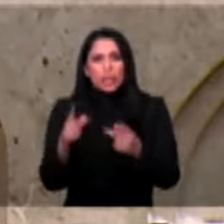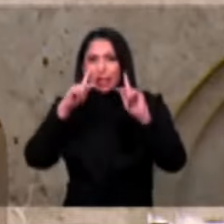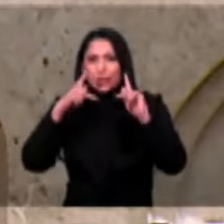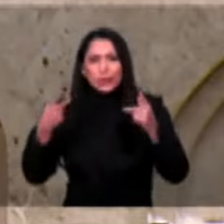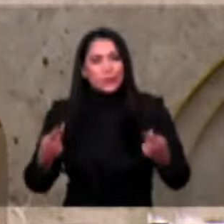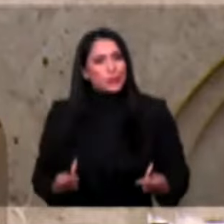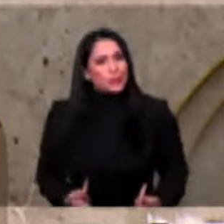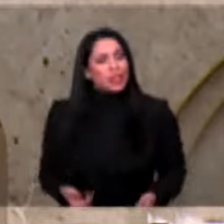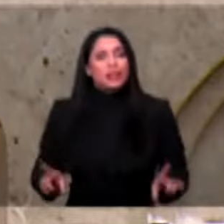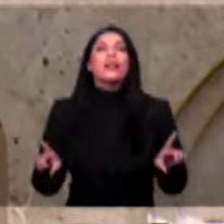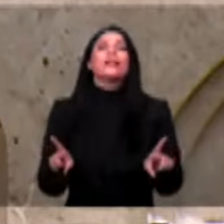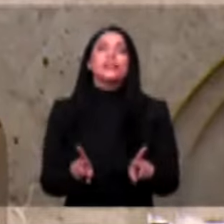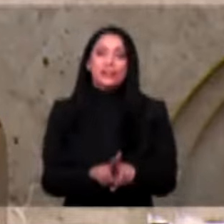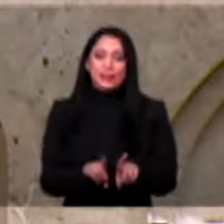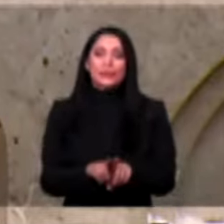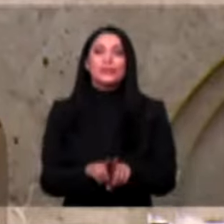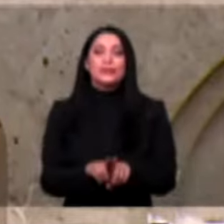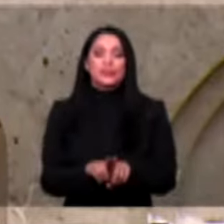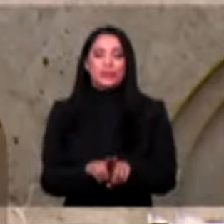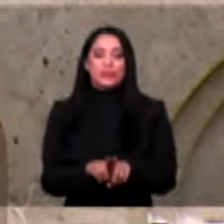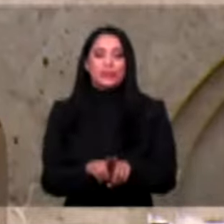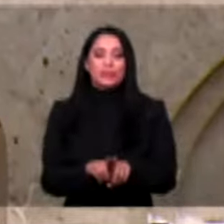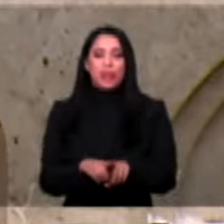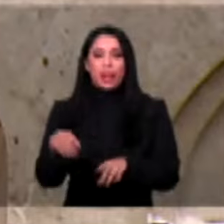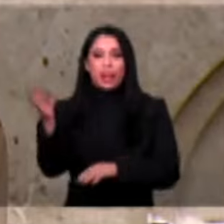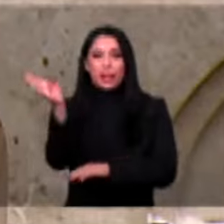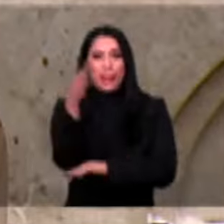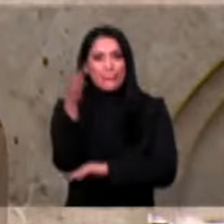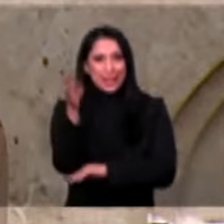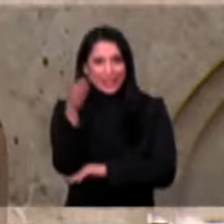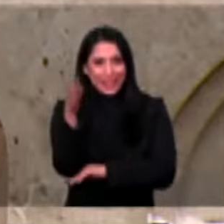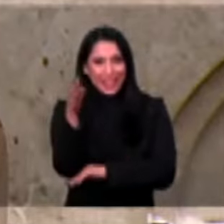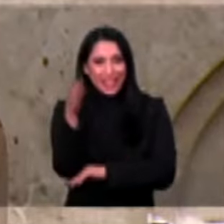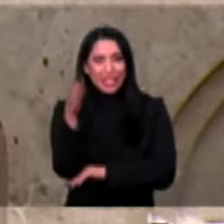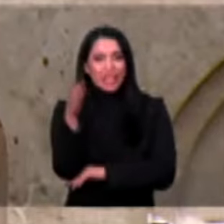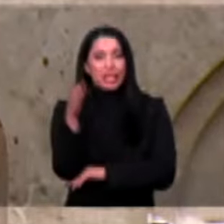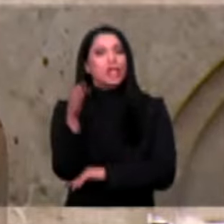humanidade, também inscrito na bandeira do Rio Grande do Sul.